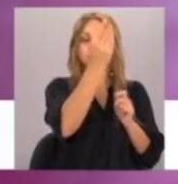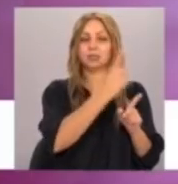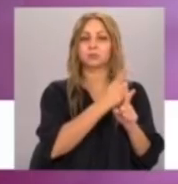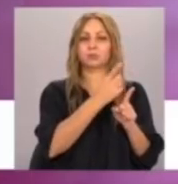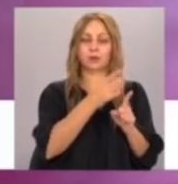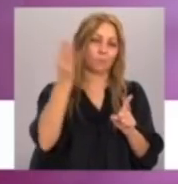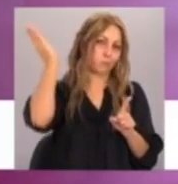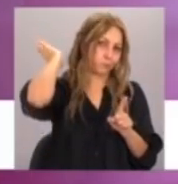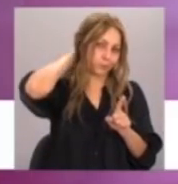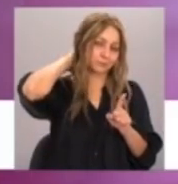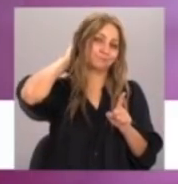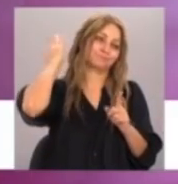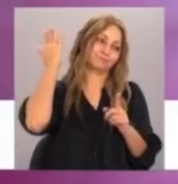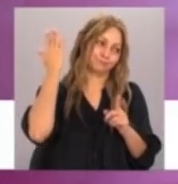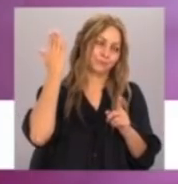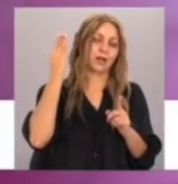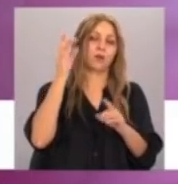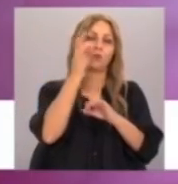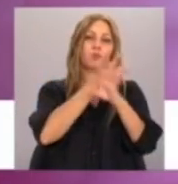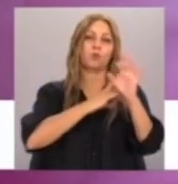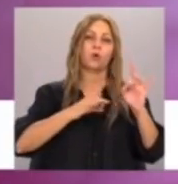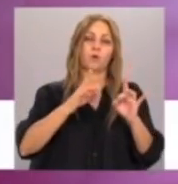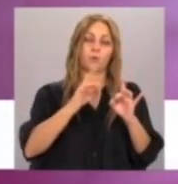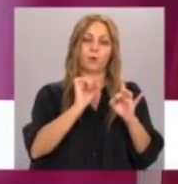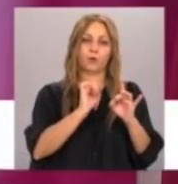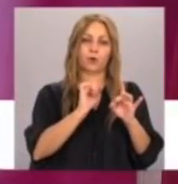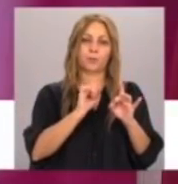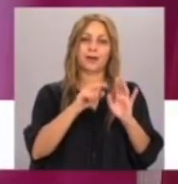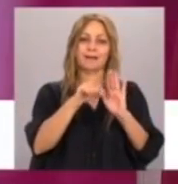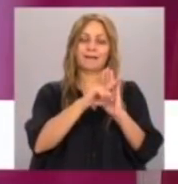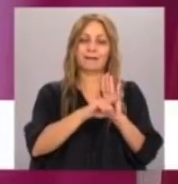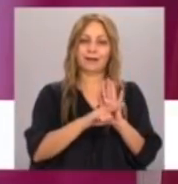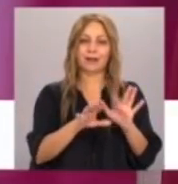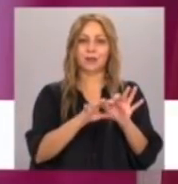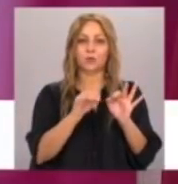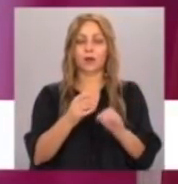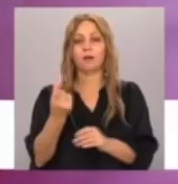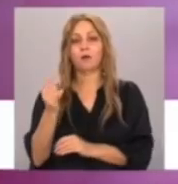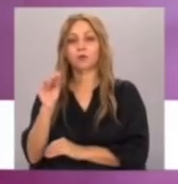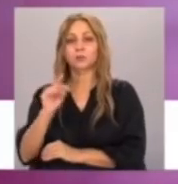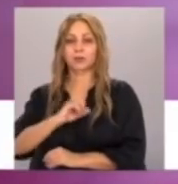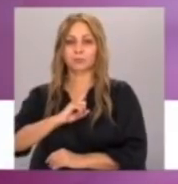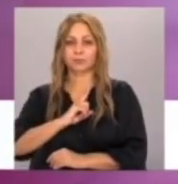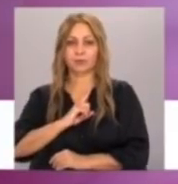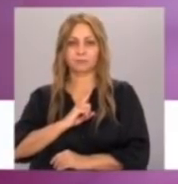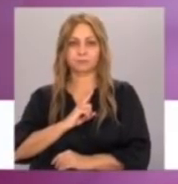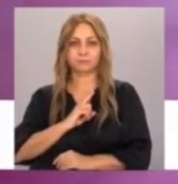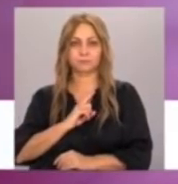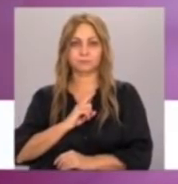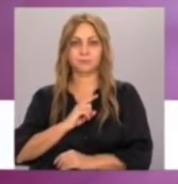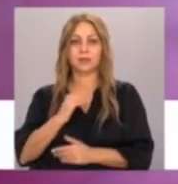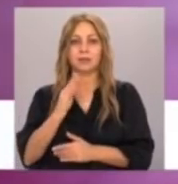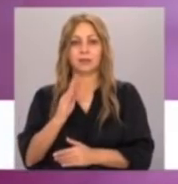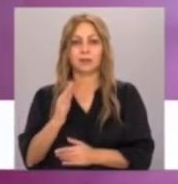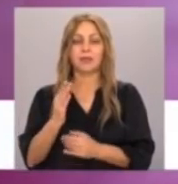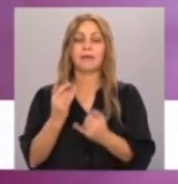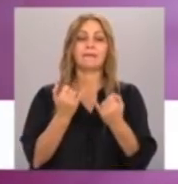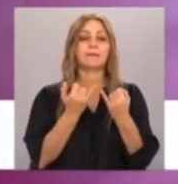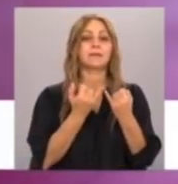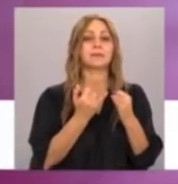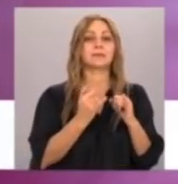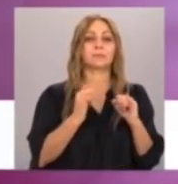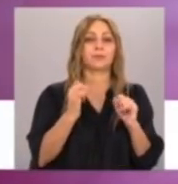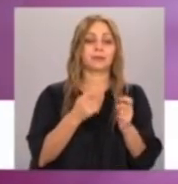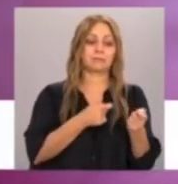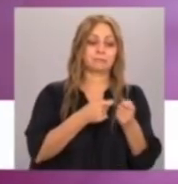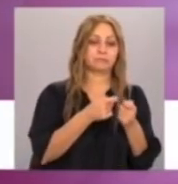Obrigada entre outras coisas que vão europeia a seguir regras iguais a bancos privados está completamente independente das influências e orientações